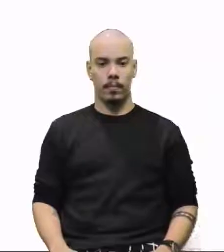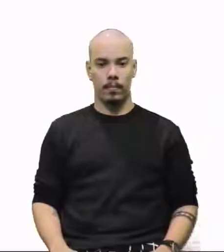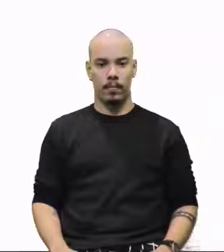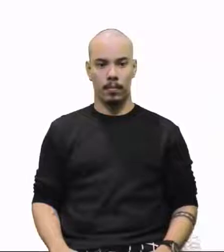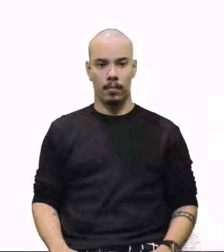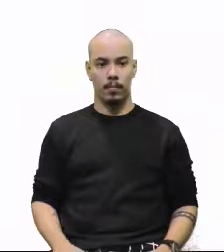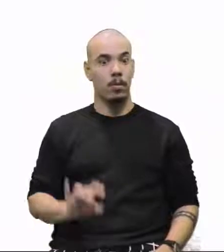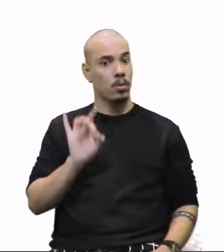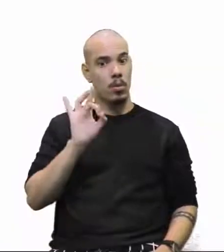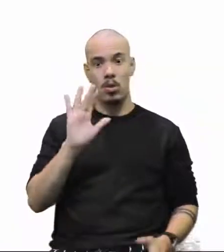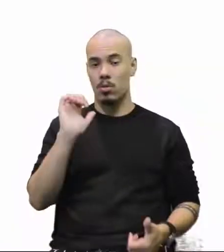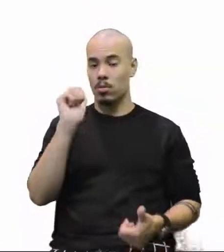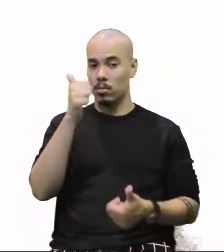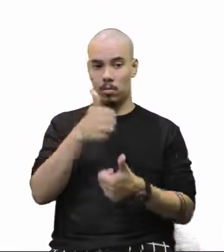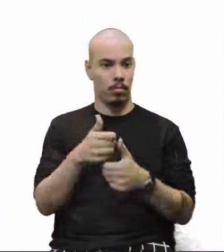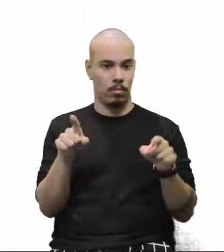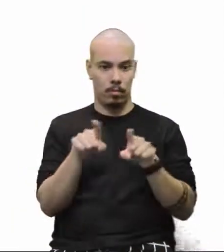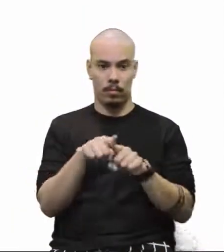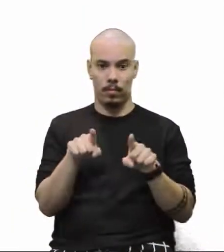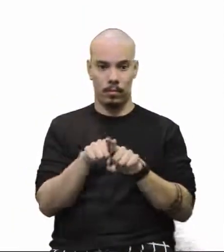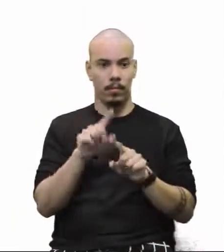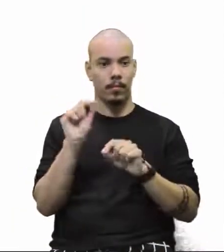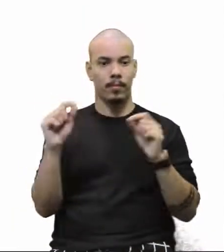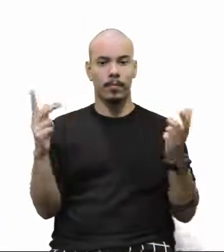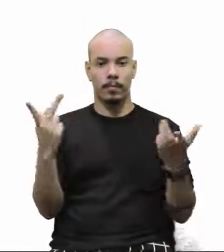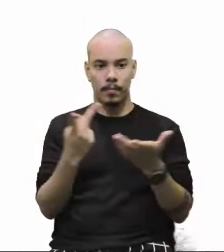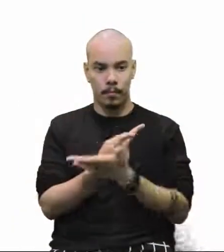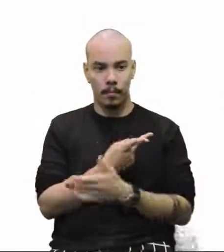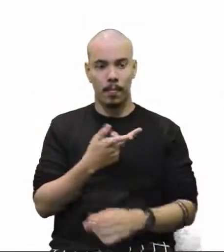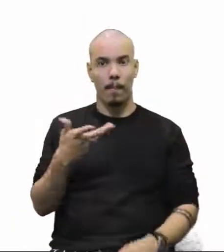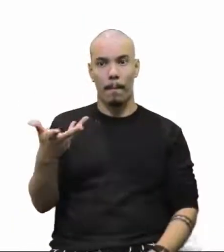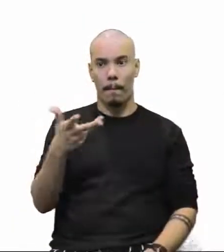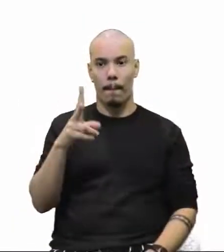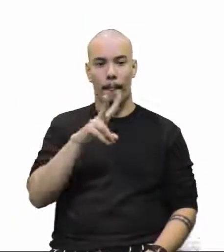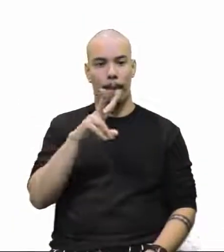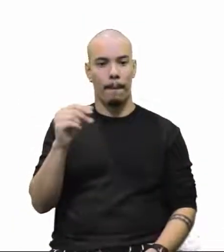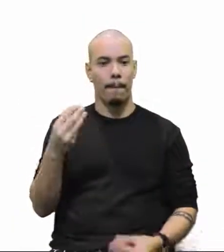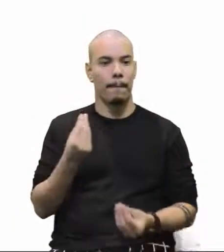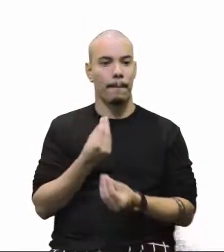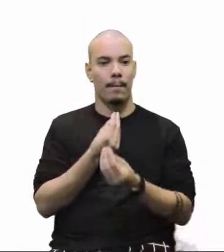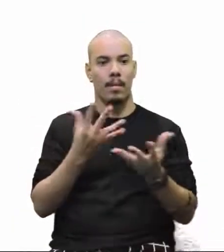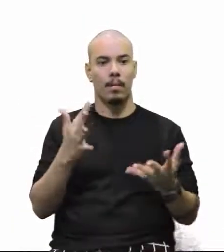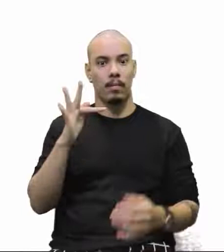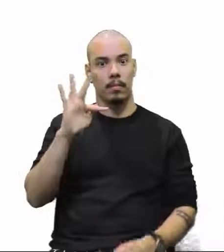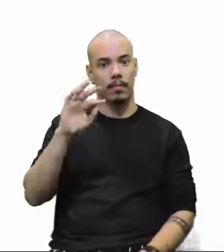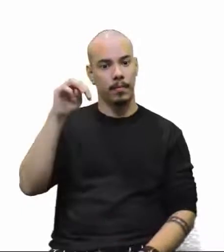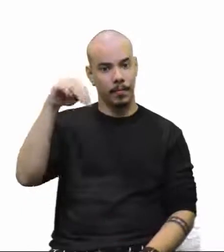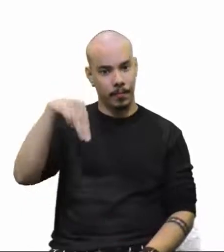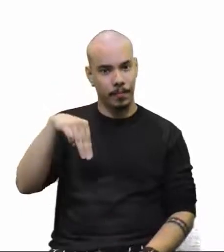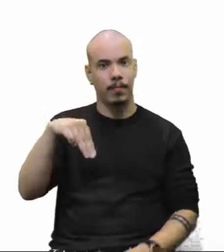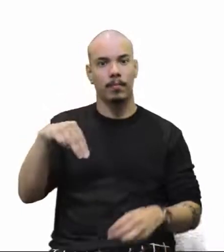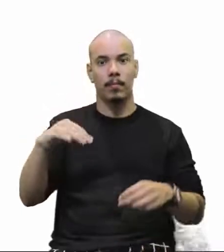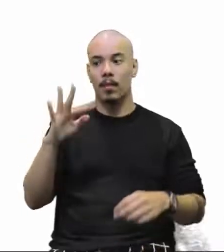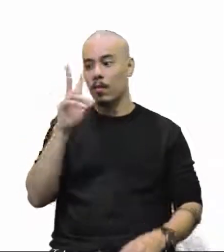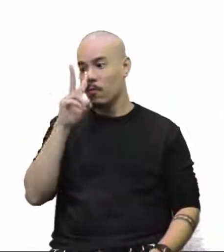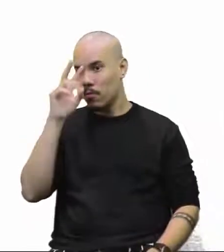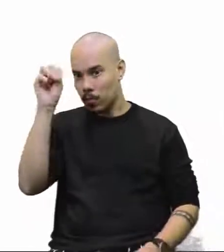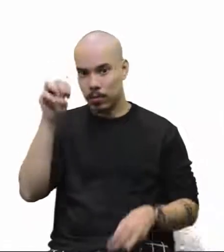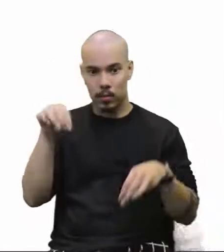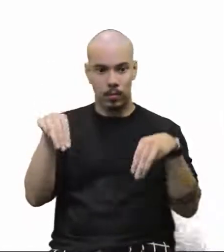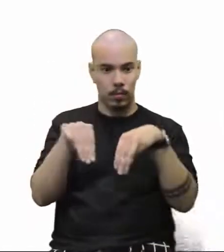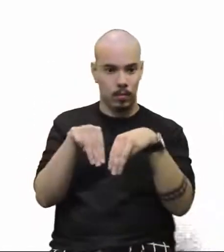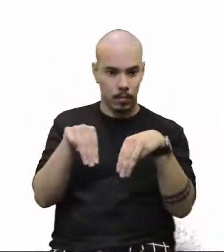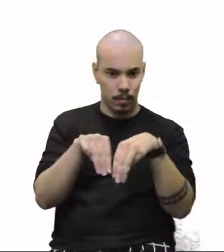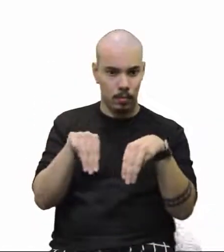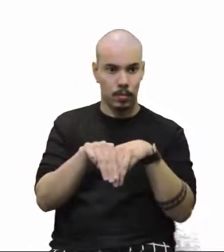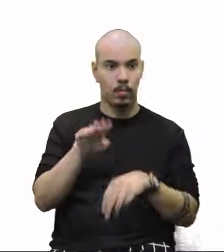só substituição, tá? Então, o que acontece? A intensidade vai ser dada por quem? Força magnética é E o campo. seno de